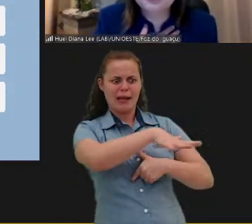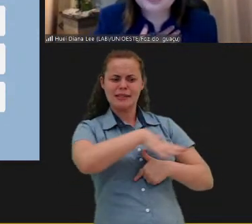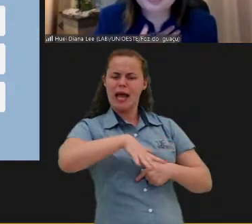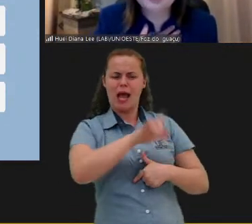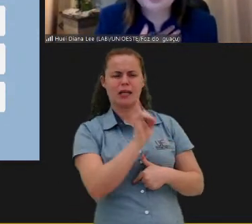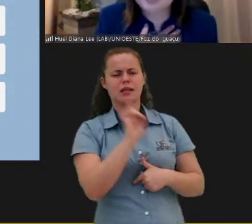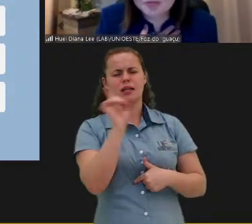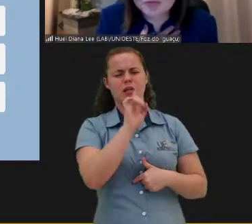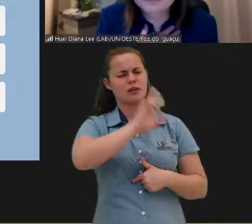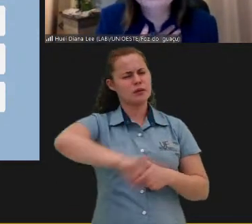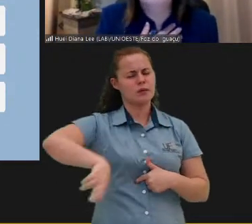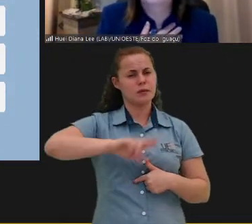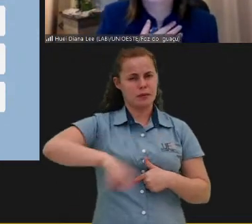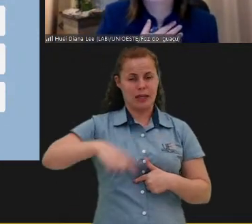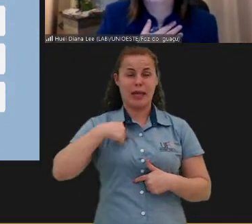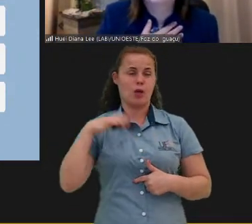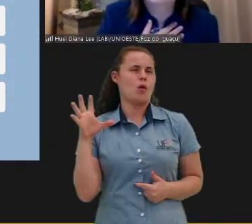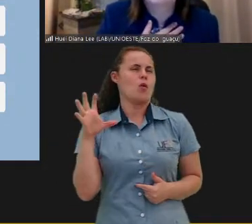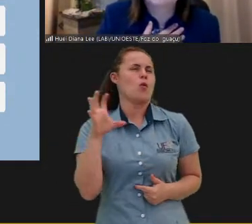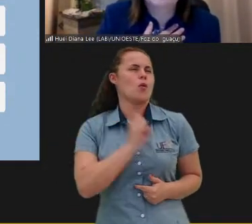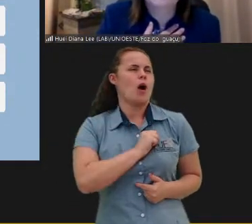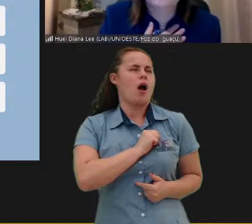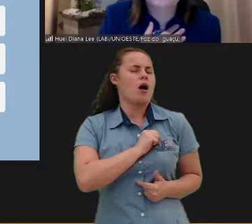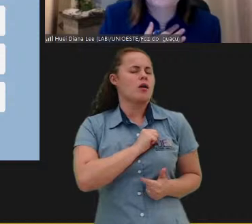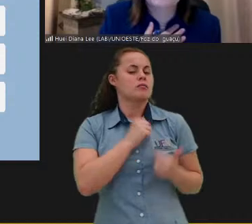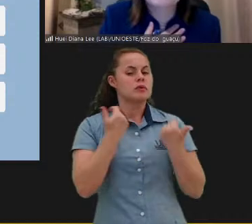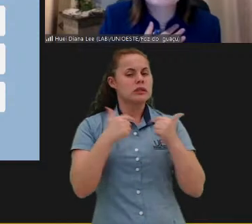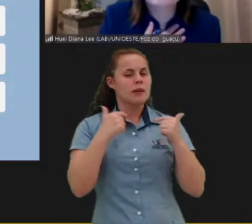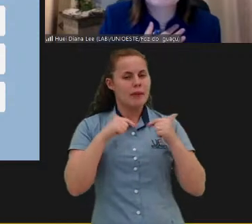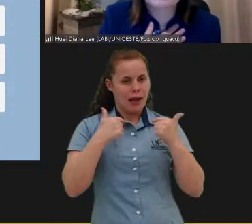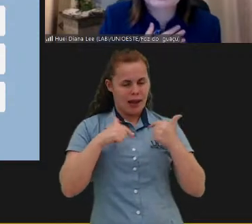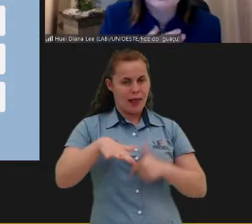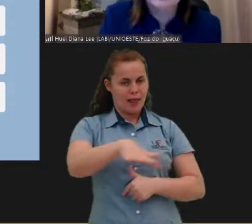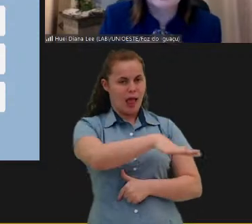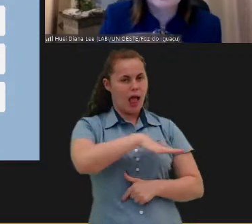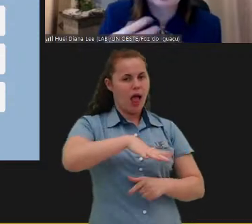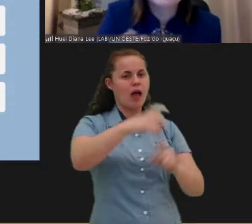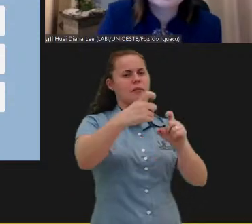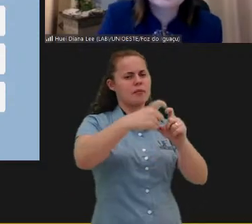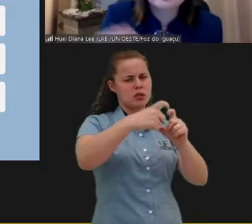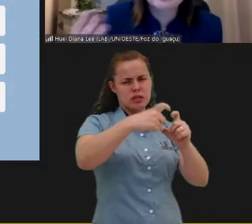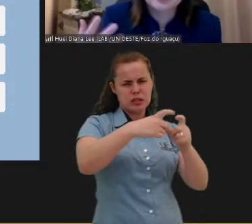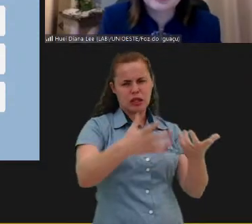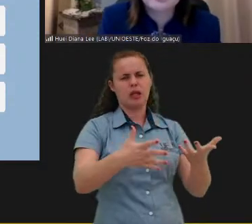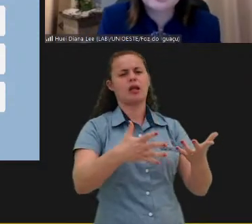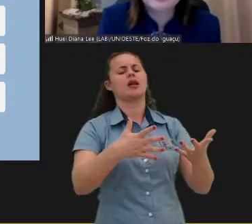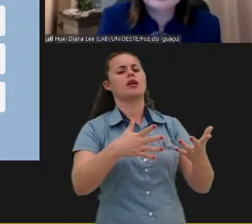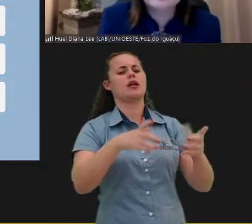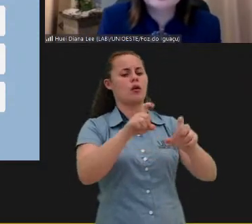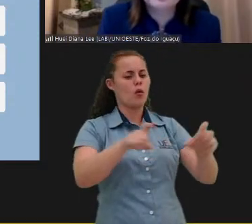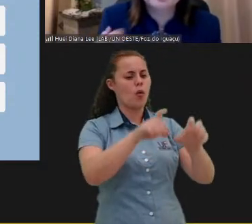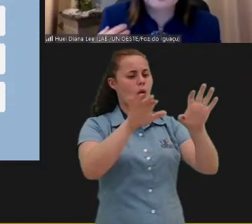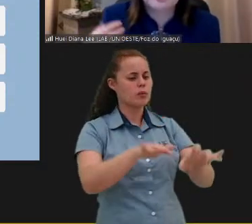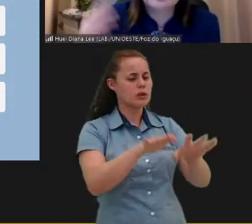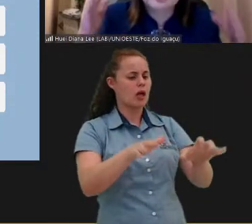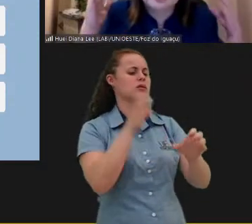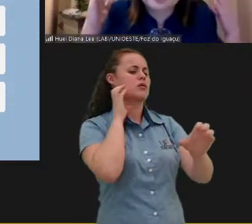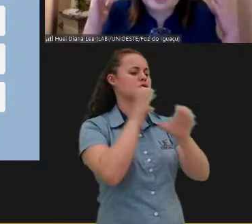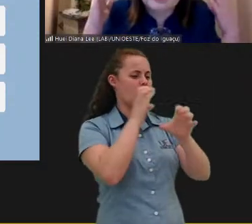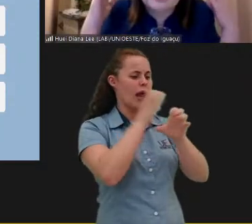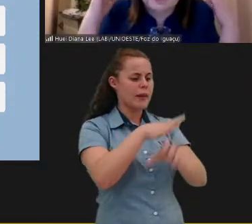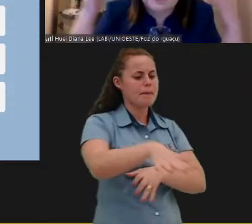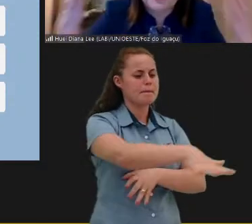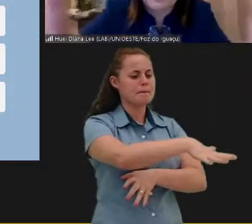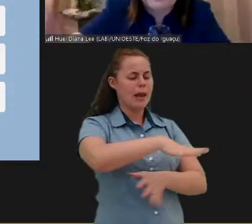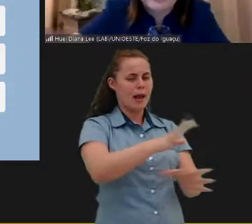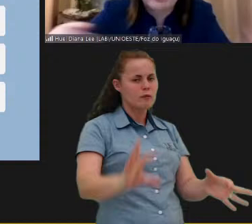devo confessar que amo trabalhar com medicina, aplicar computação, engenharia, medicina, porque eu acho que a gente